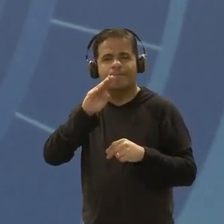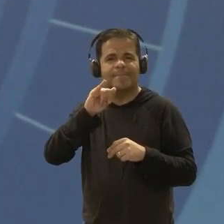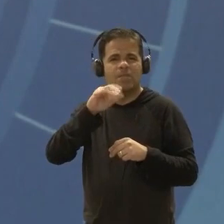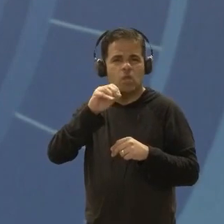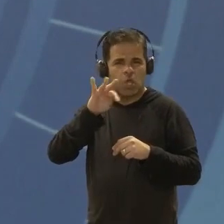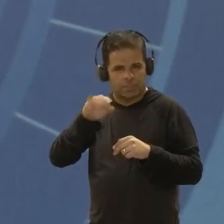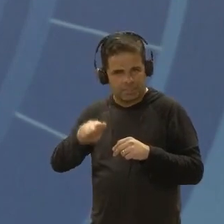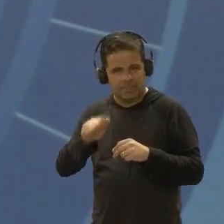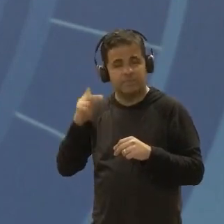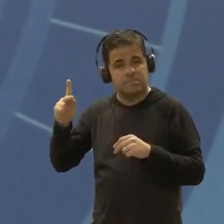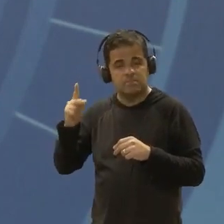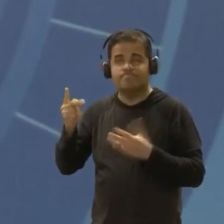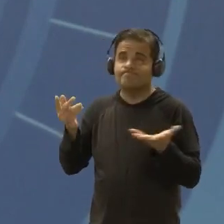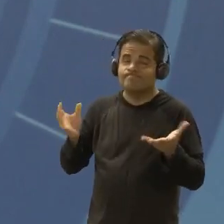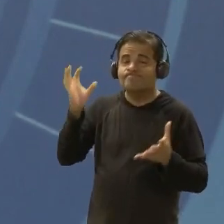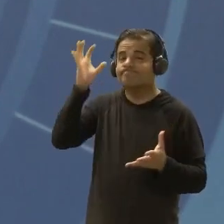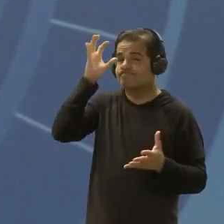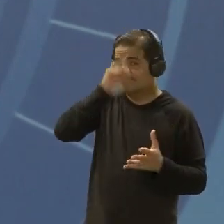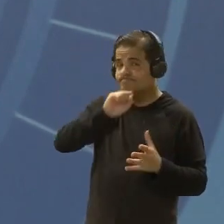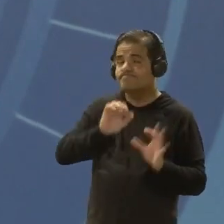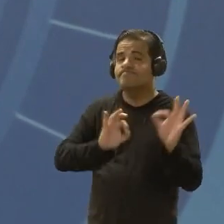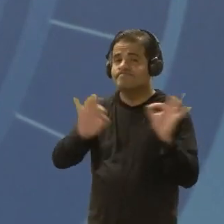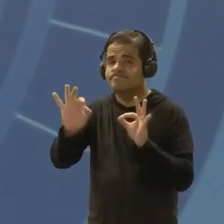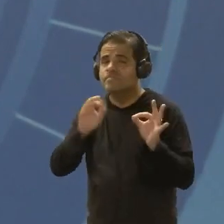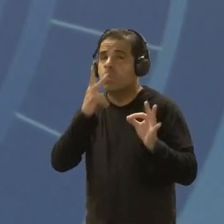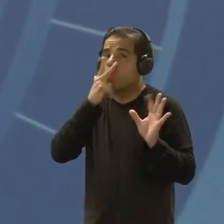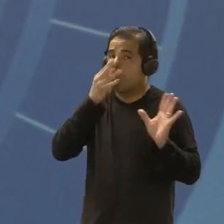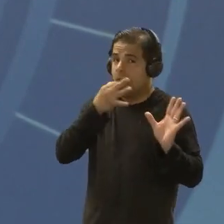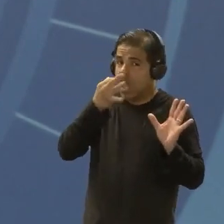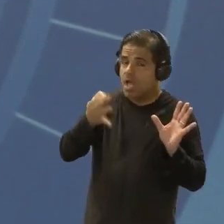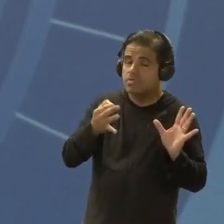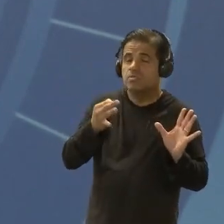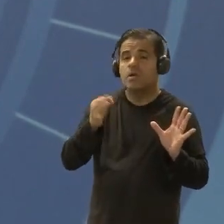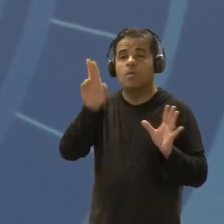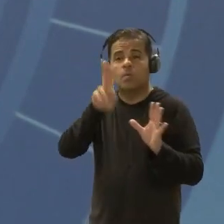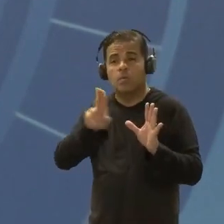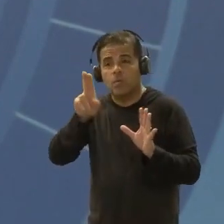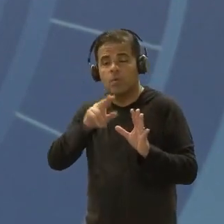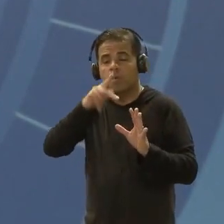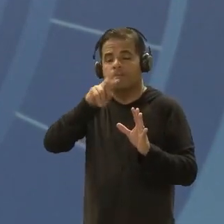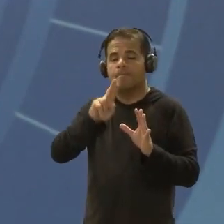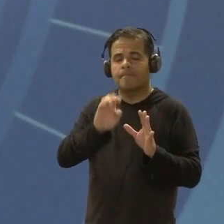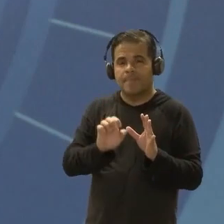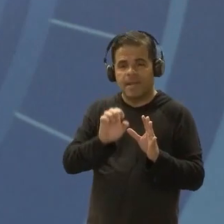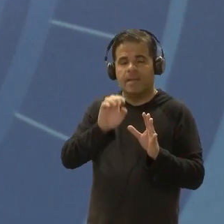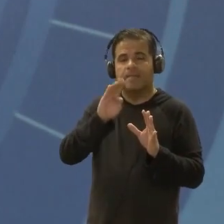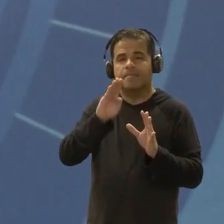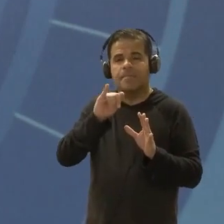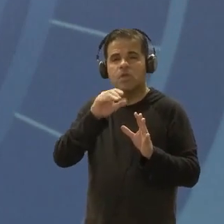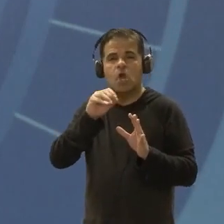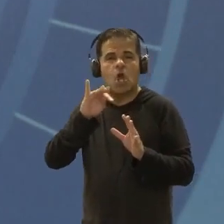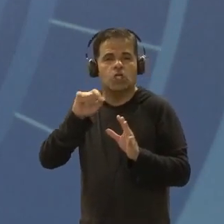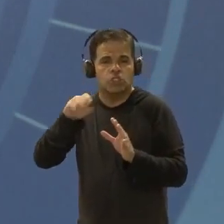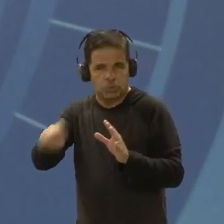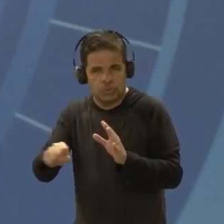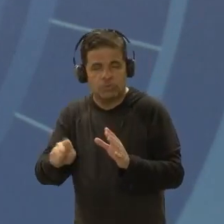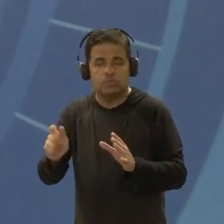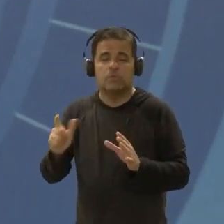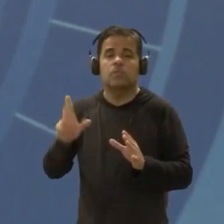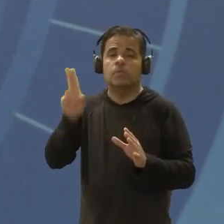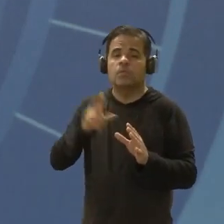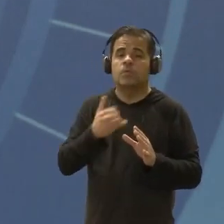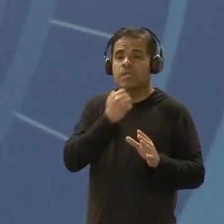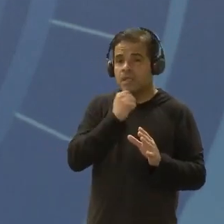ainda aprendendo a esse projeto. O que eu acho é que o uso de pré-bióticos tem um fundamento científico muito